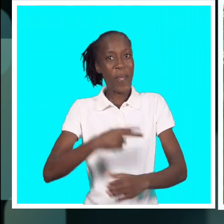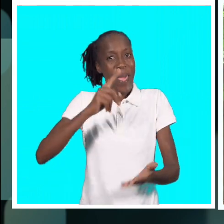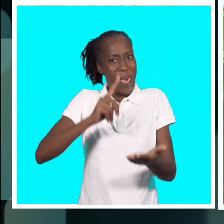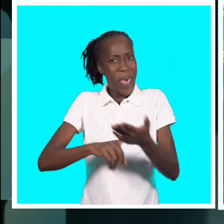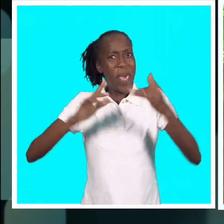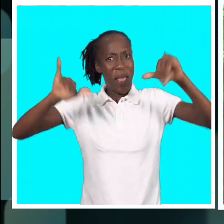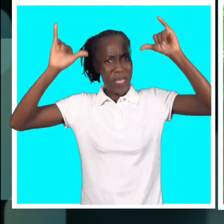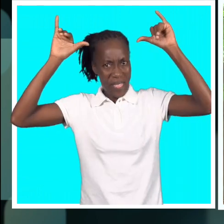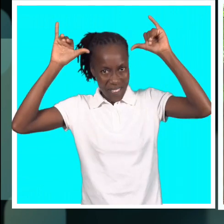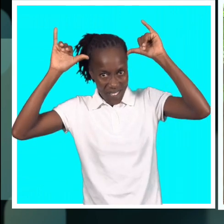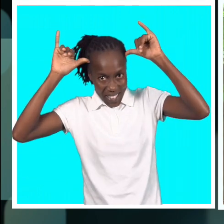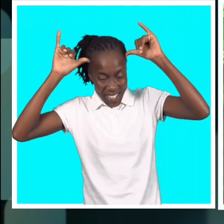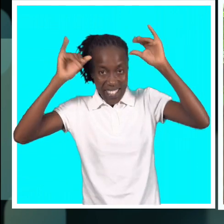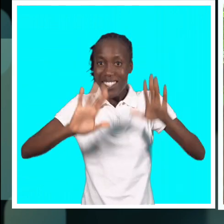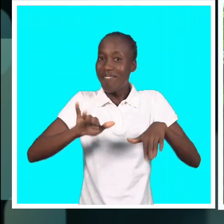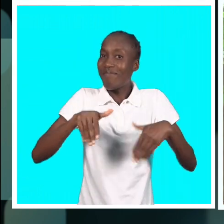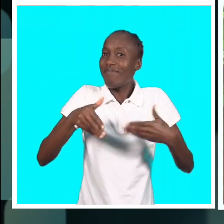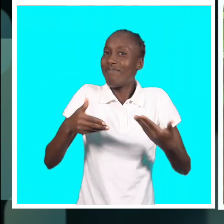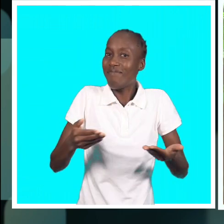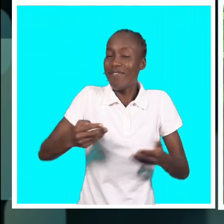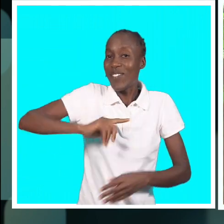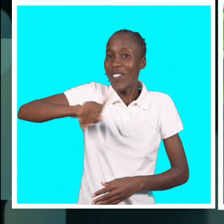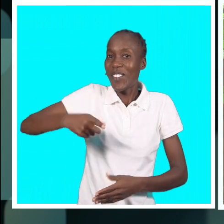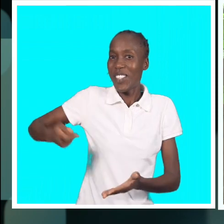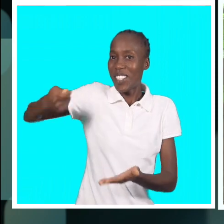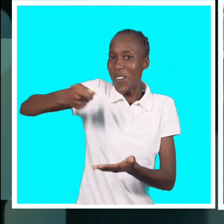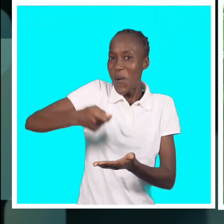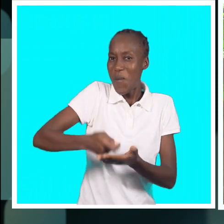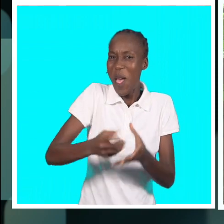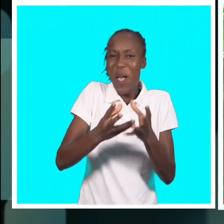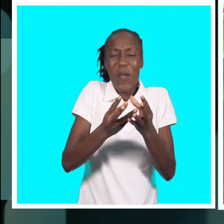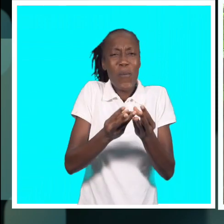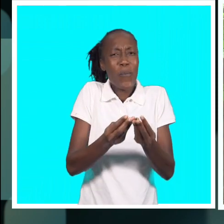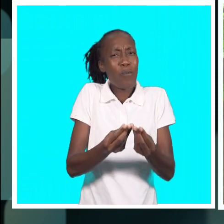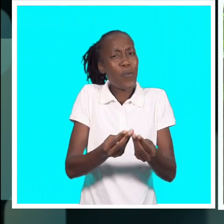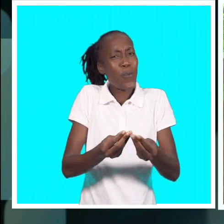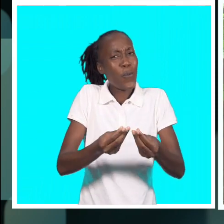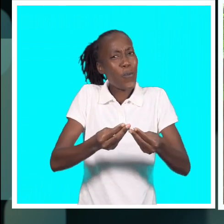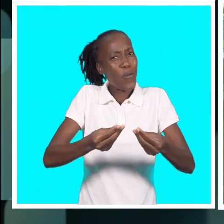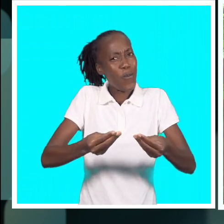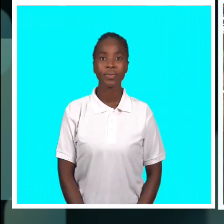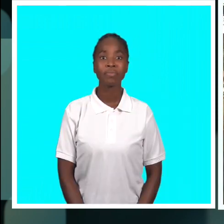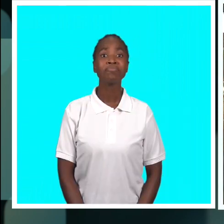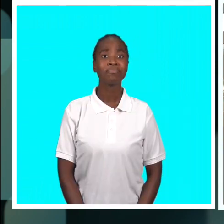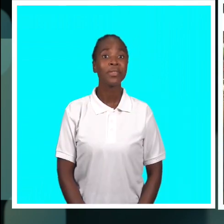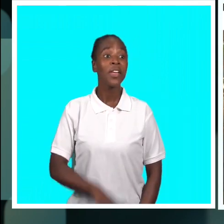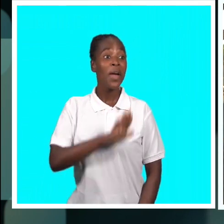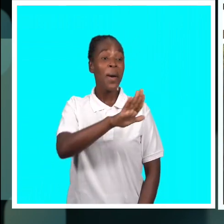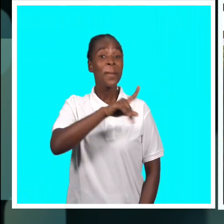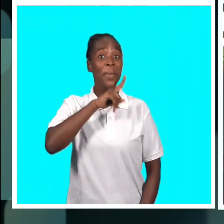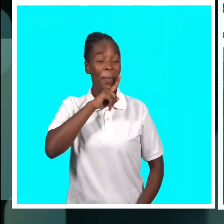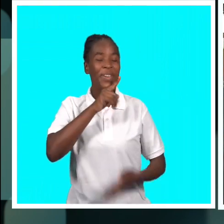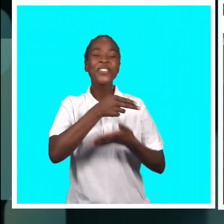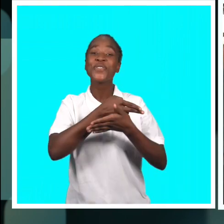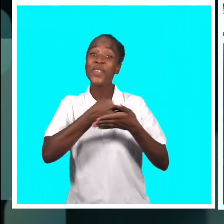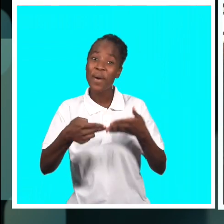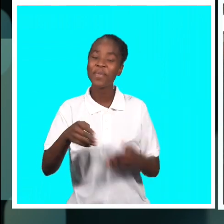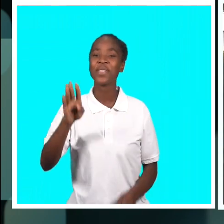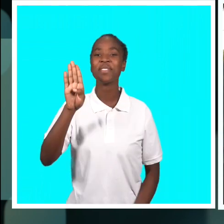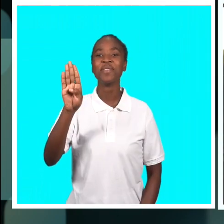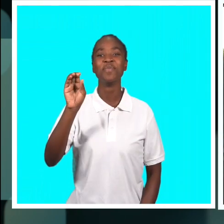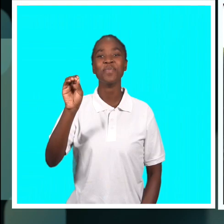de vaca compramos enquanto ainda está molhada